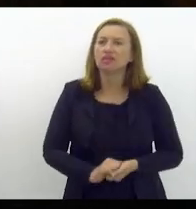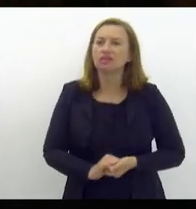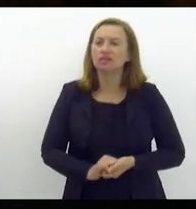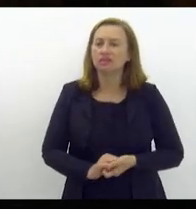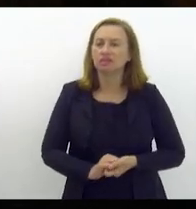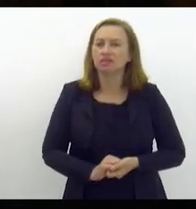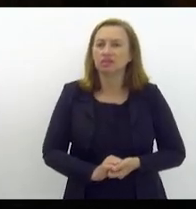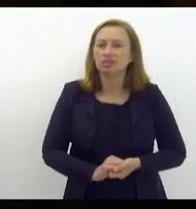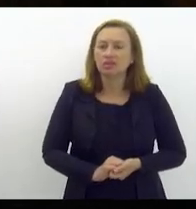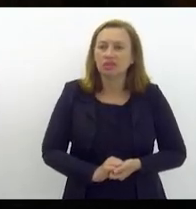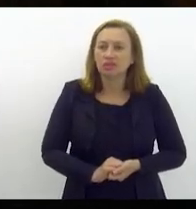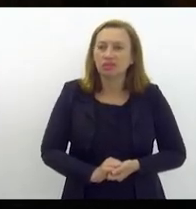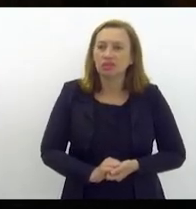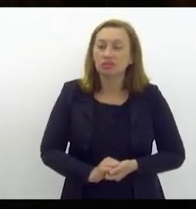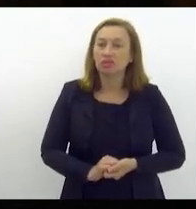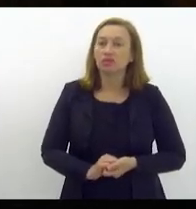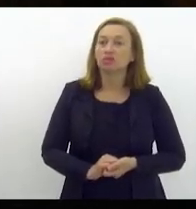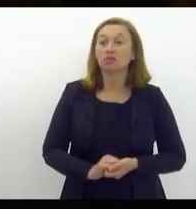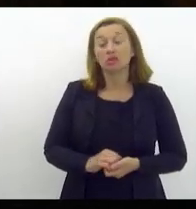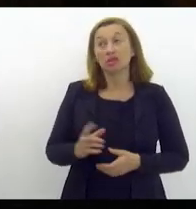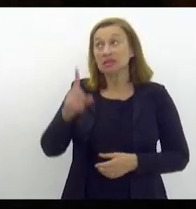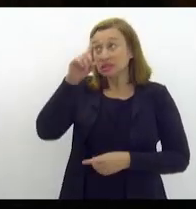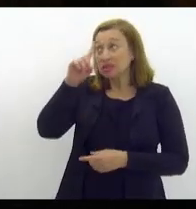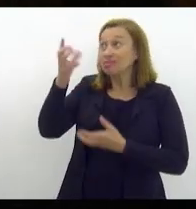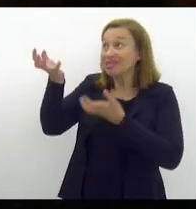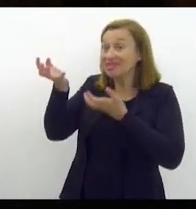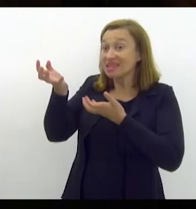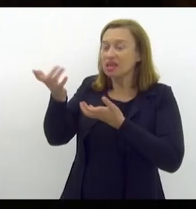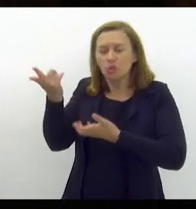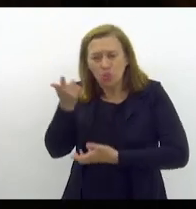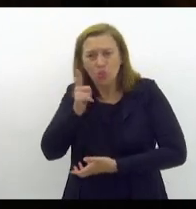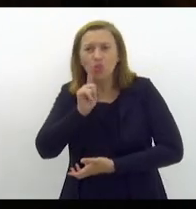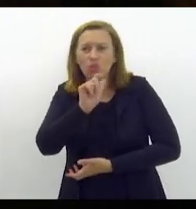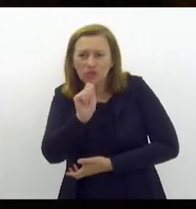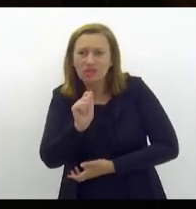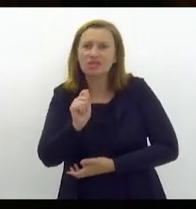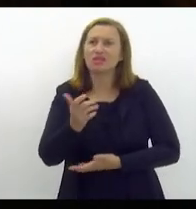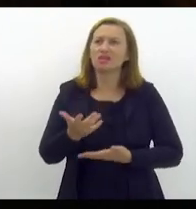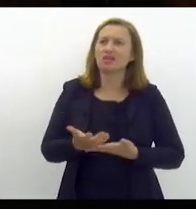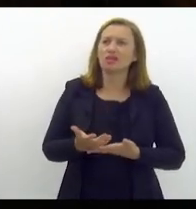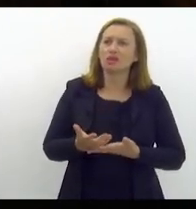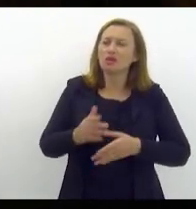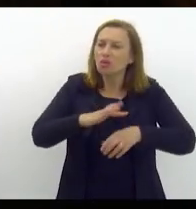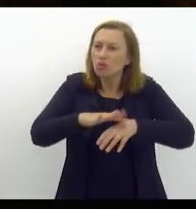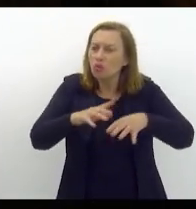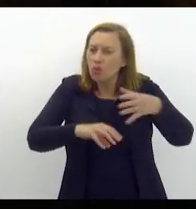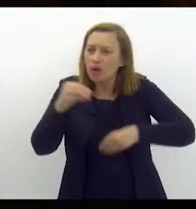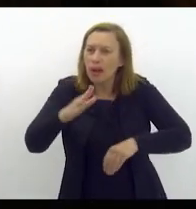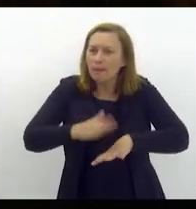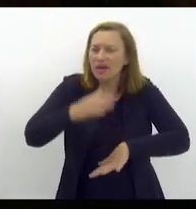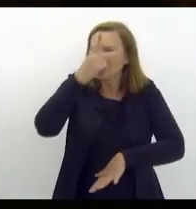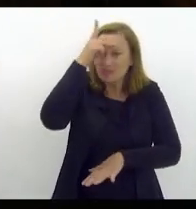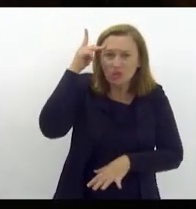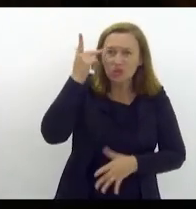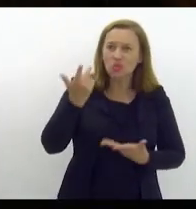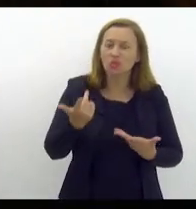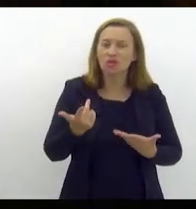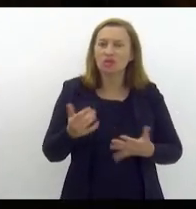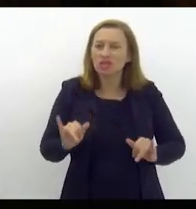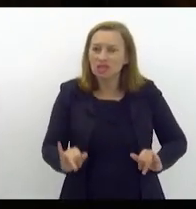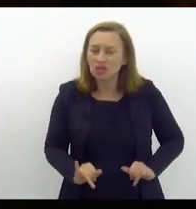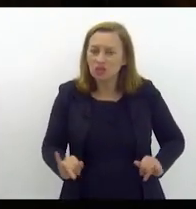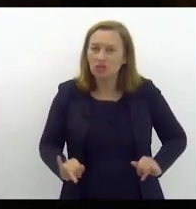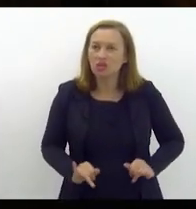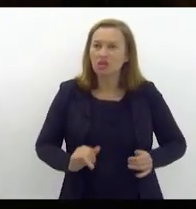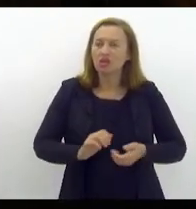ficar de olho, e que, se Deus quiser, a gente consiga curar mais pessoas que sofrem disso.